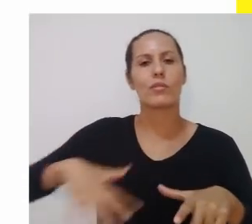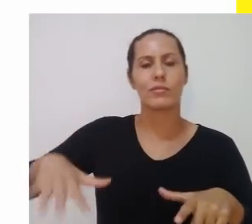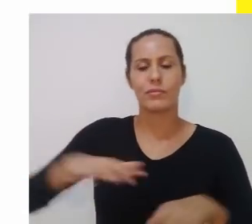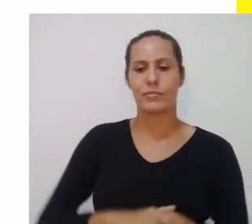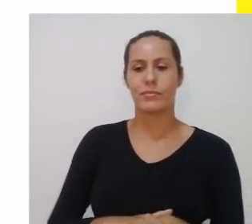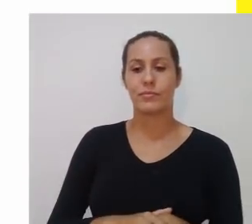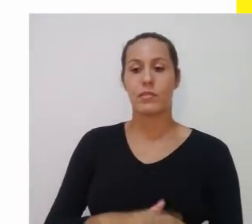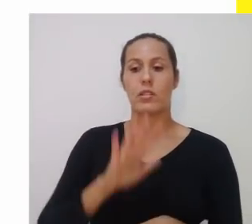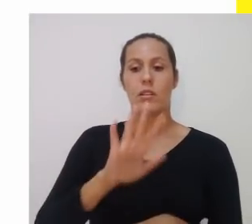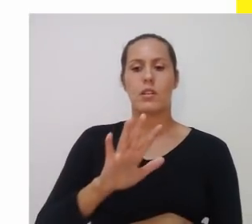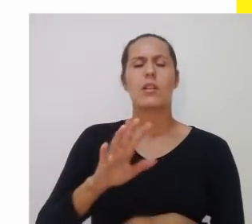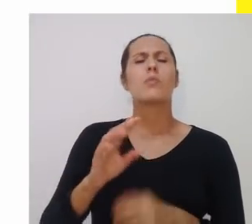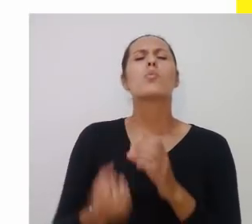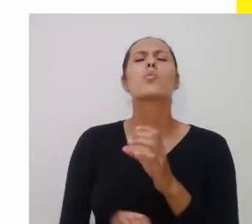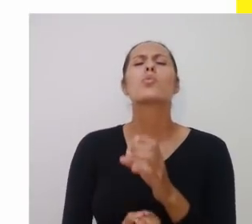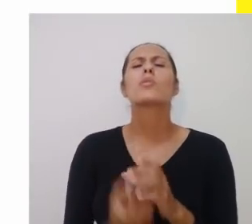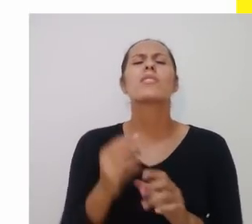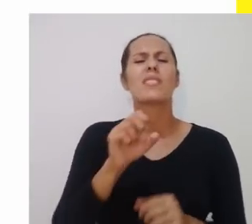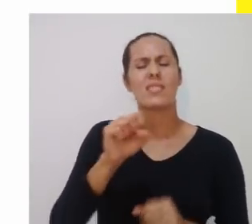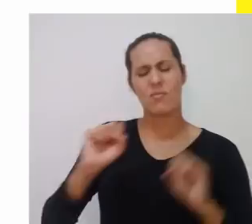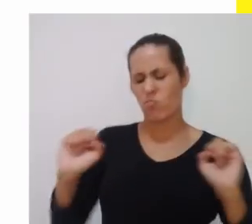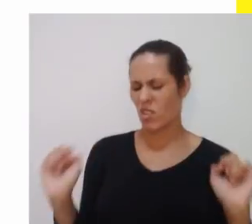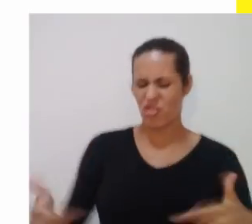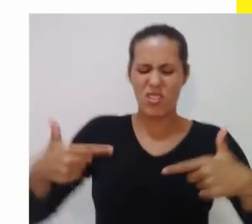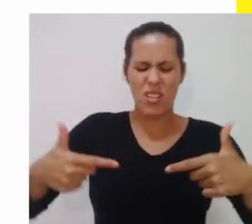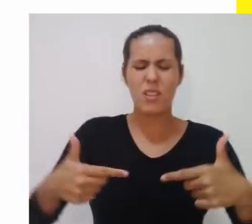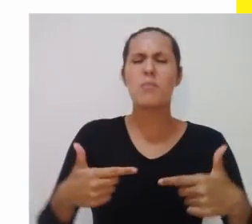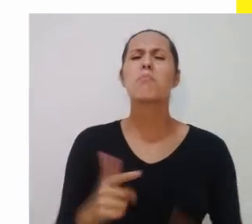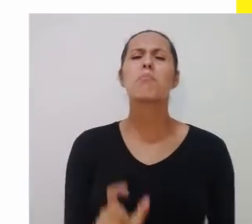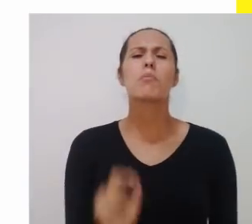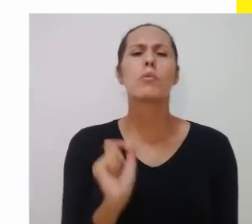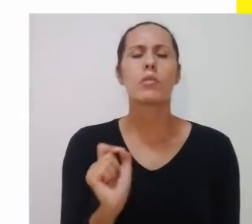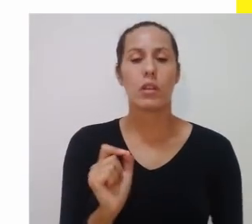slam? Criado nos Estados Unidos em